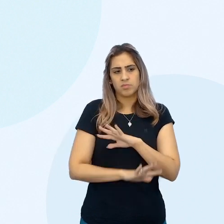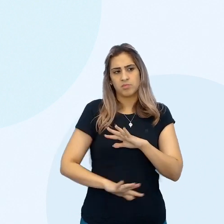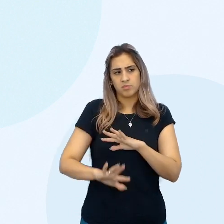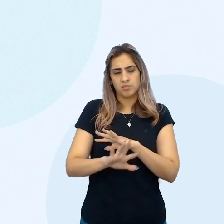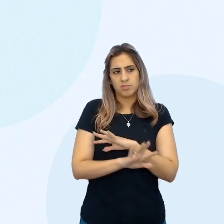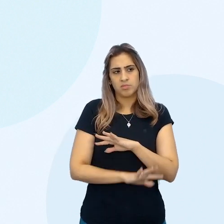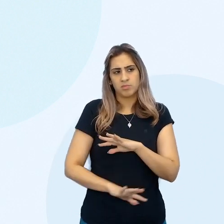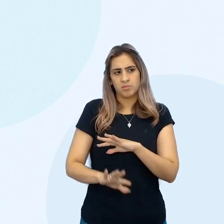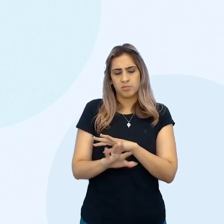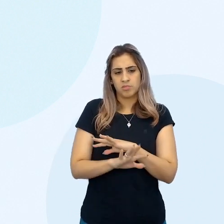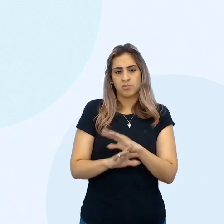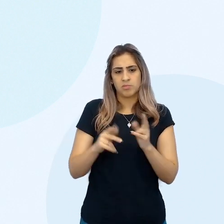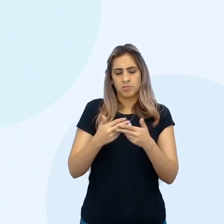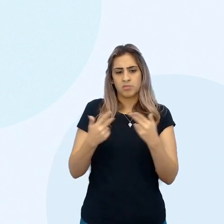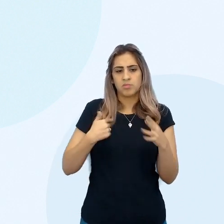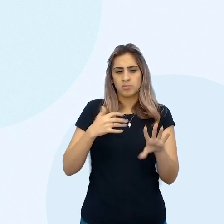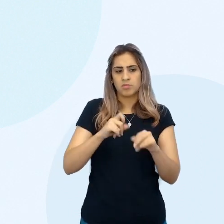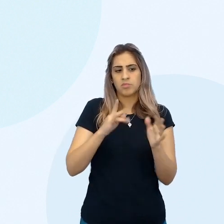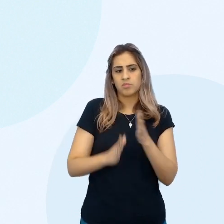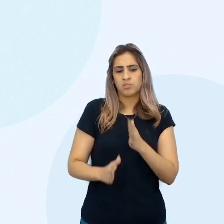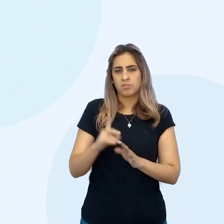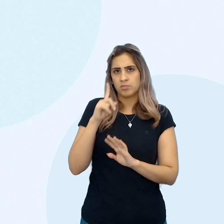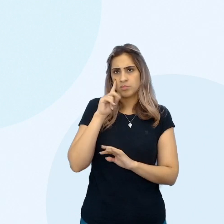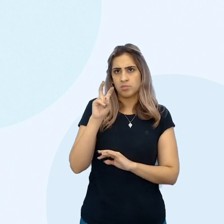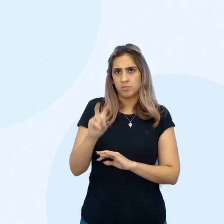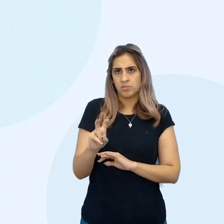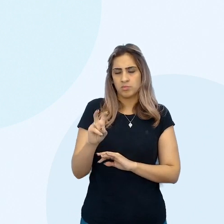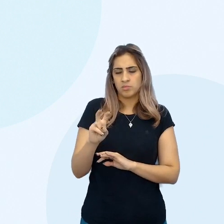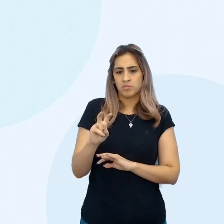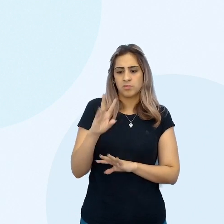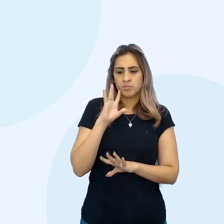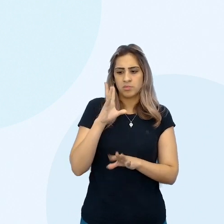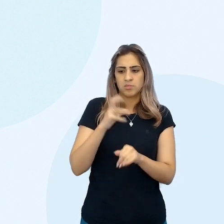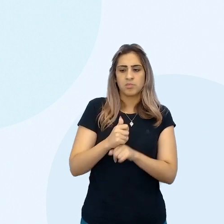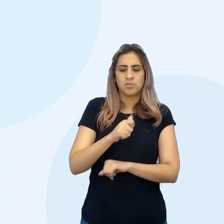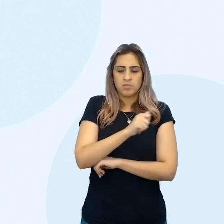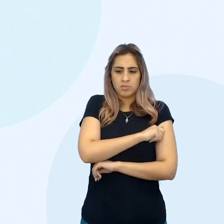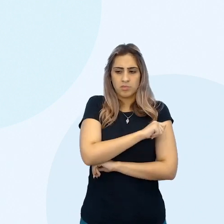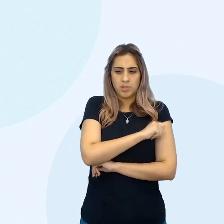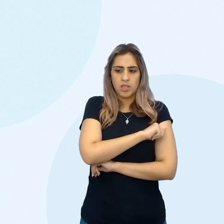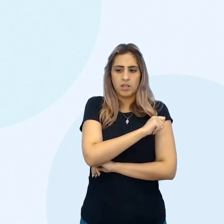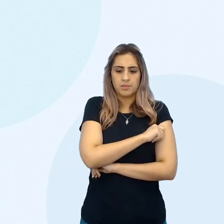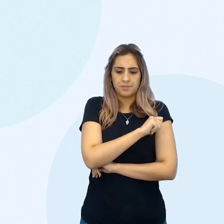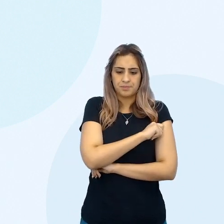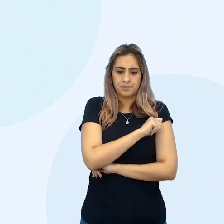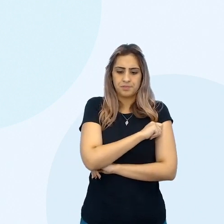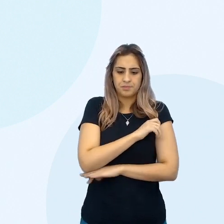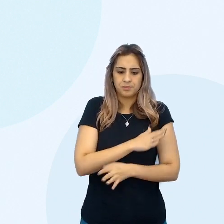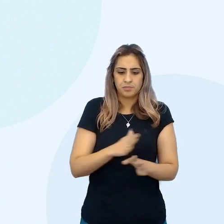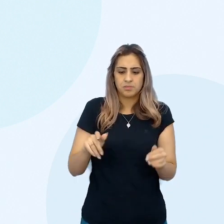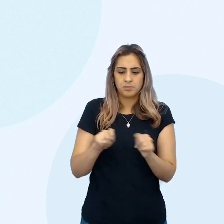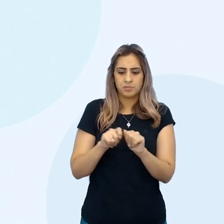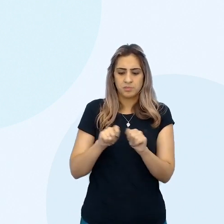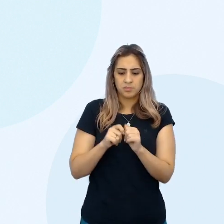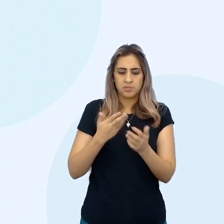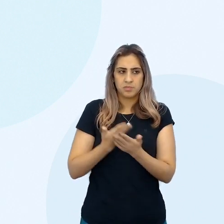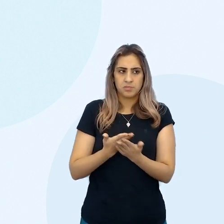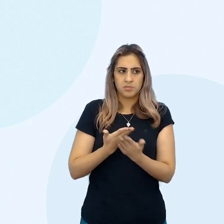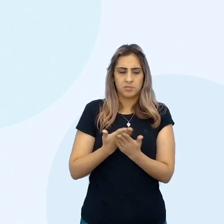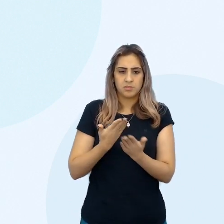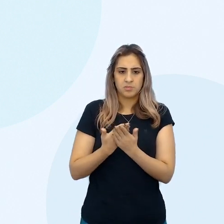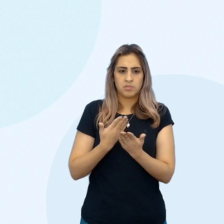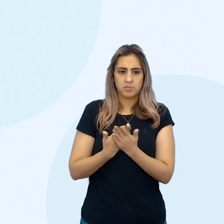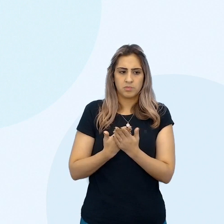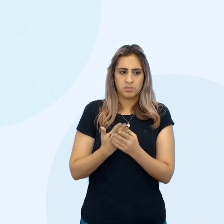bem fria, né? Sim. E a gente pegou um período aí de 5 dias e até explico para os alunos que no material tinha mais dias, mas para fazer aqui na aula e tal, não dava para